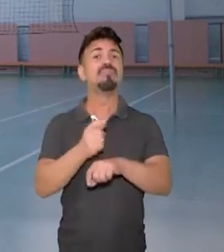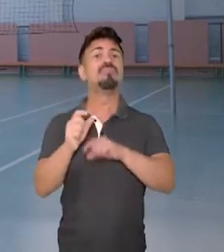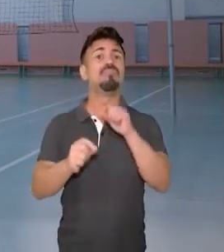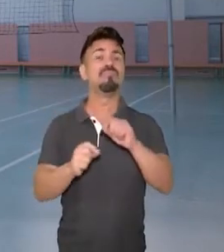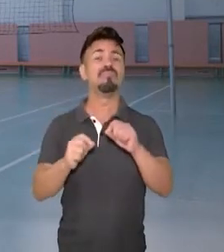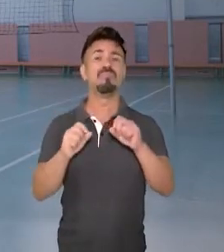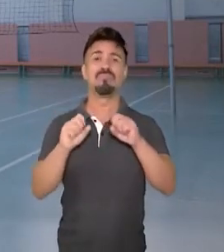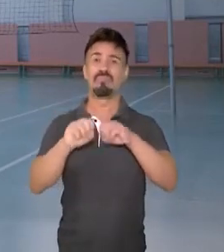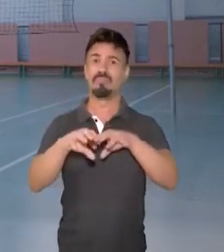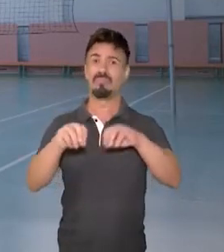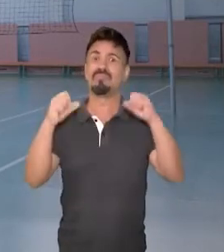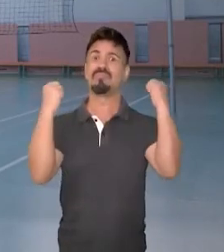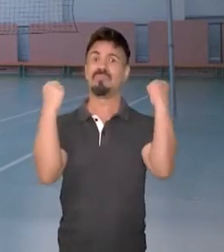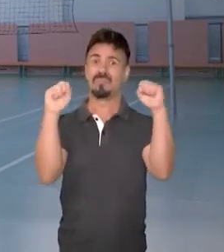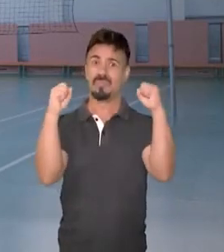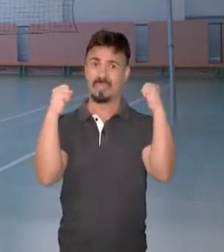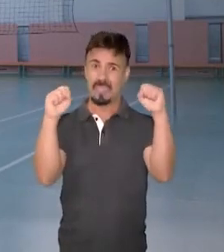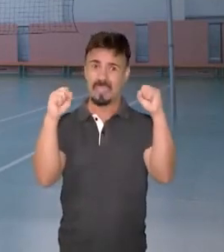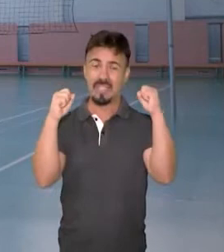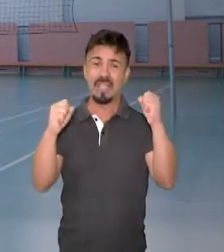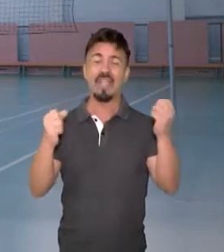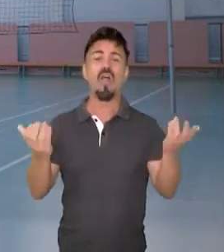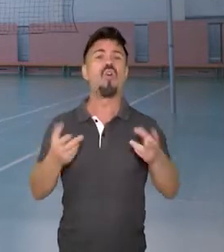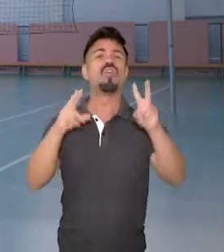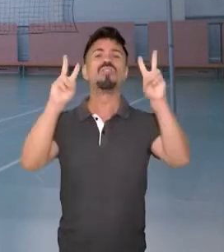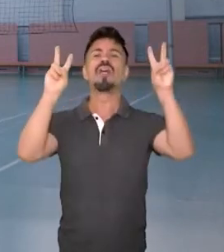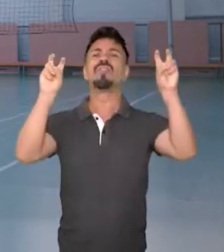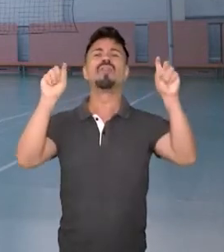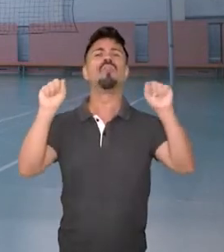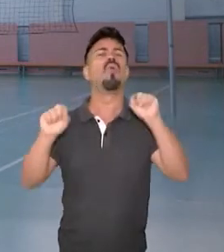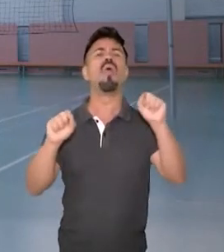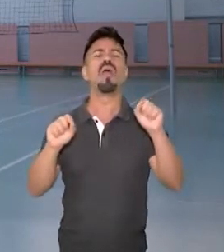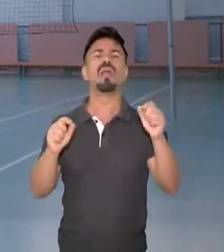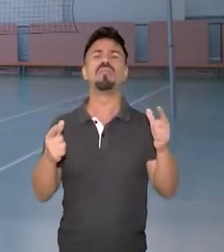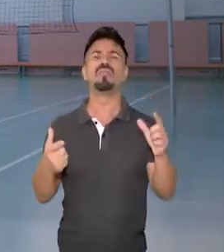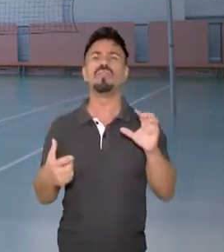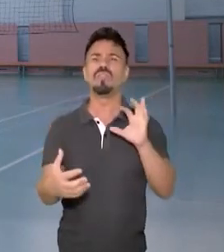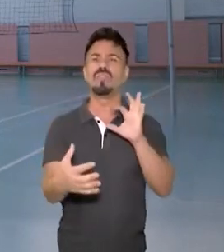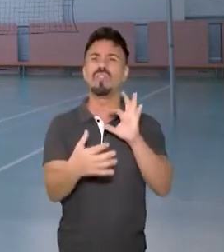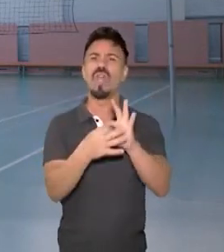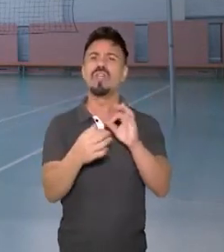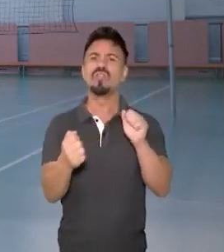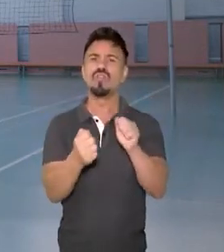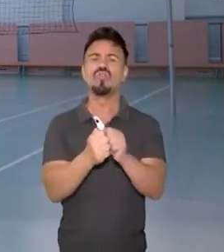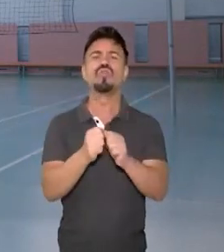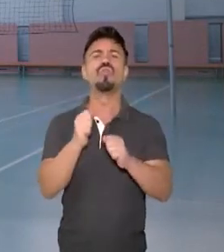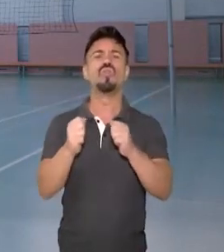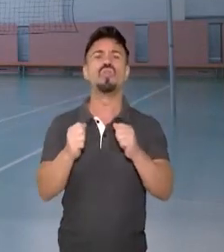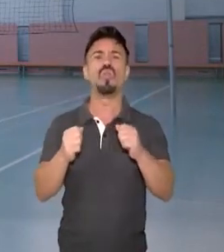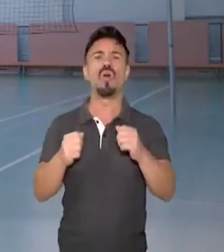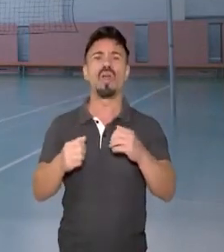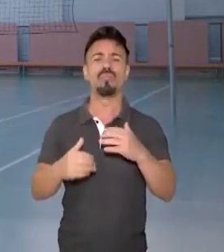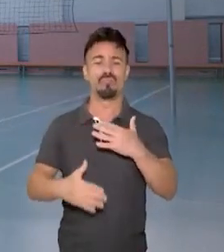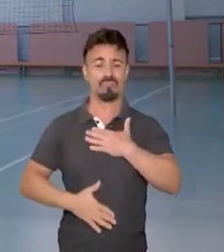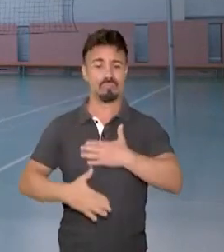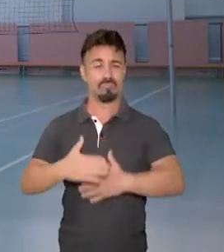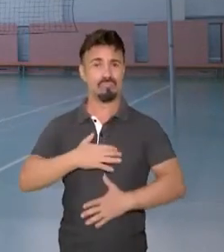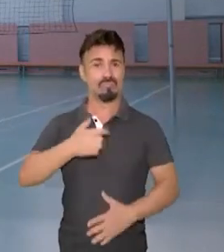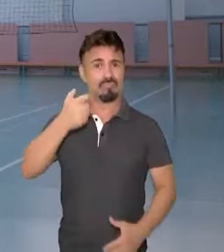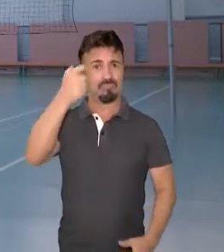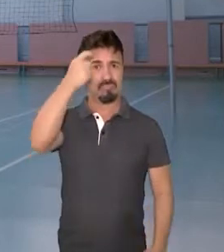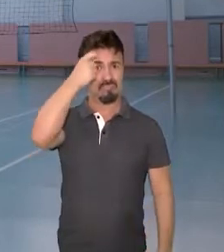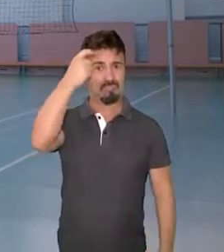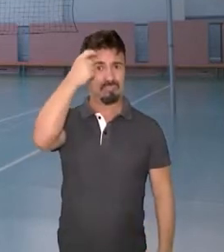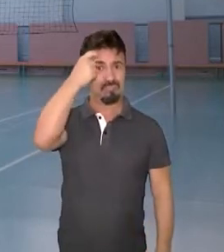educação física e hoje trouxemos a temática para trabalharmos juntos é a ginástica de condicionamento físico e